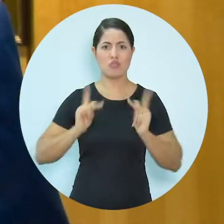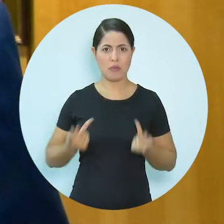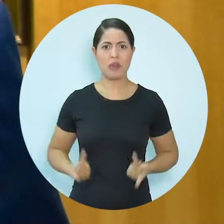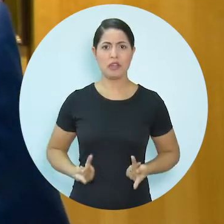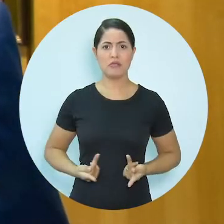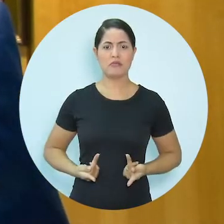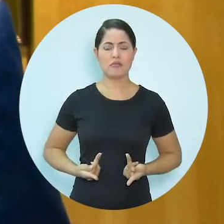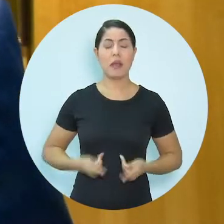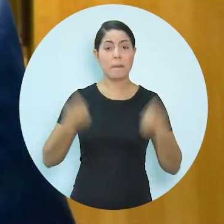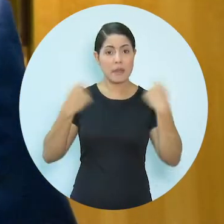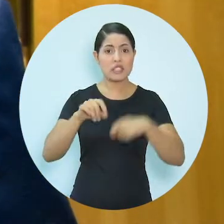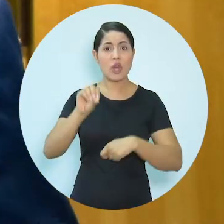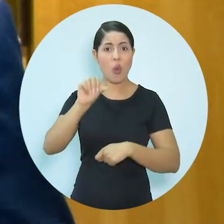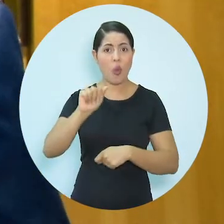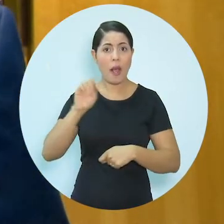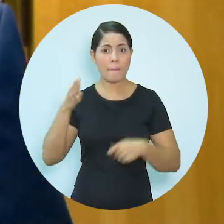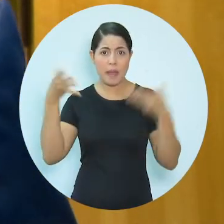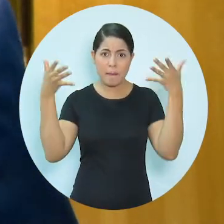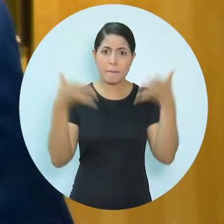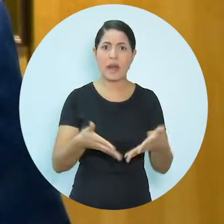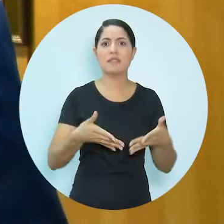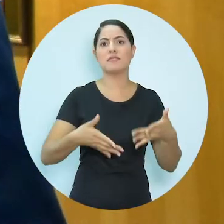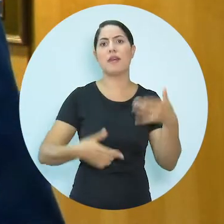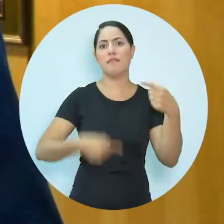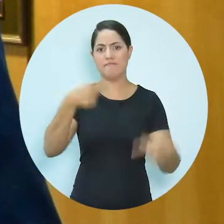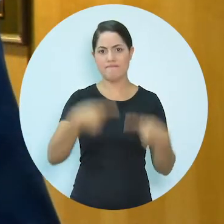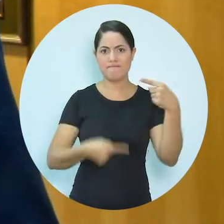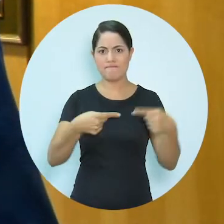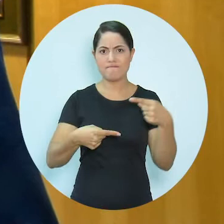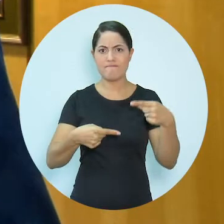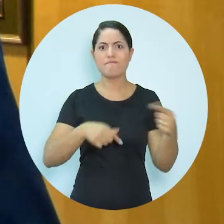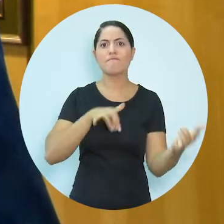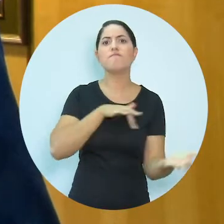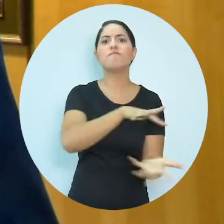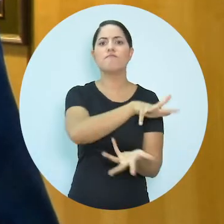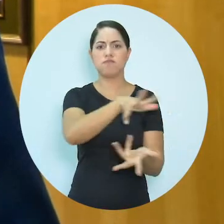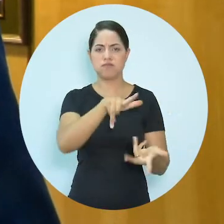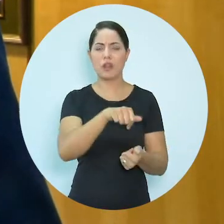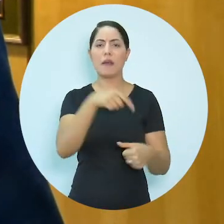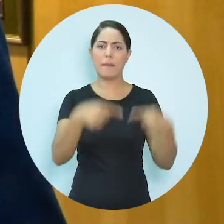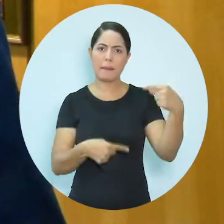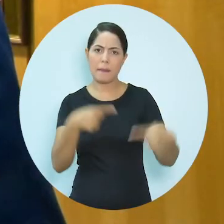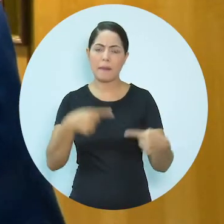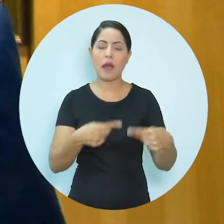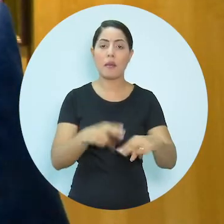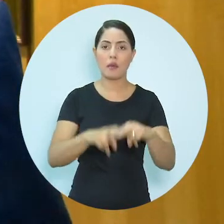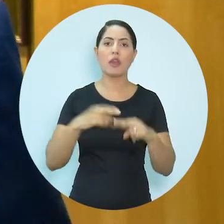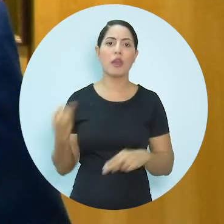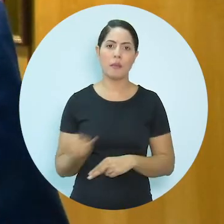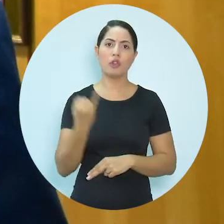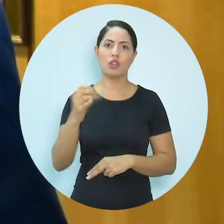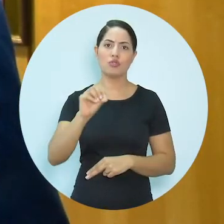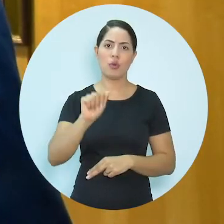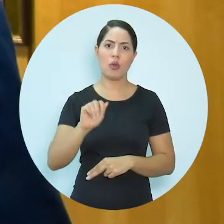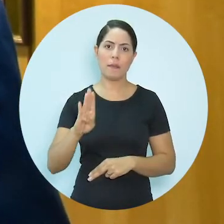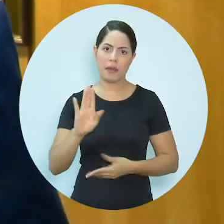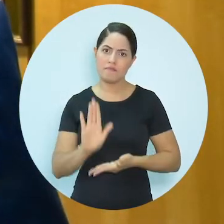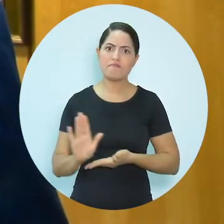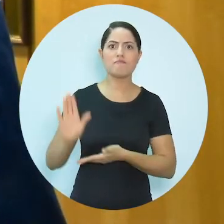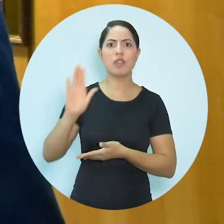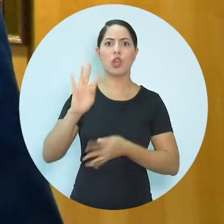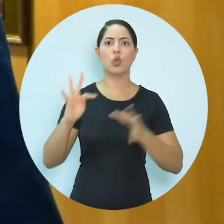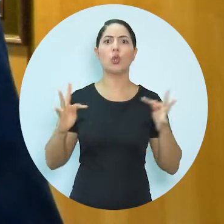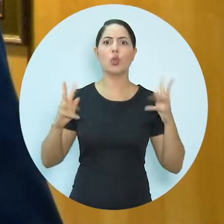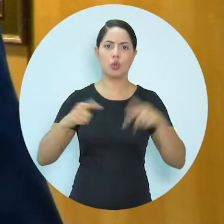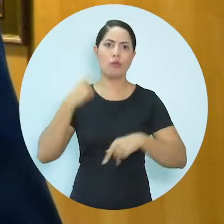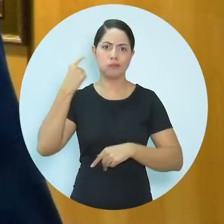dos direitos humanos, se envolva nesse debate no campo internacional. Isso eleva o nome da entidade, eleva o